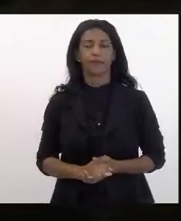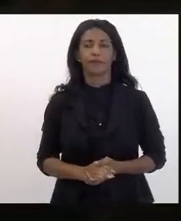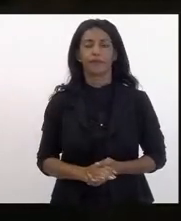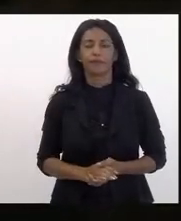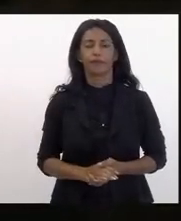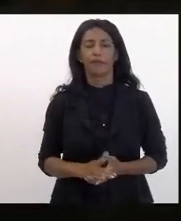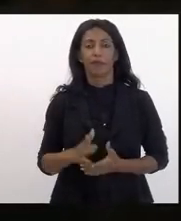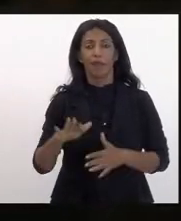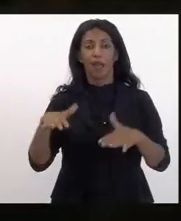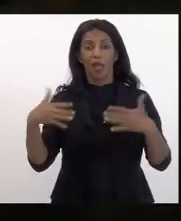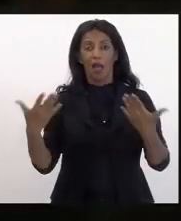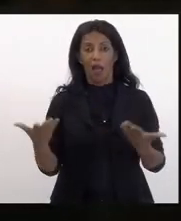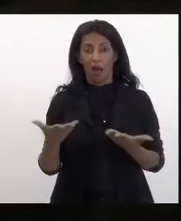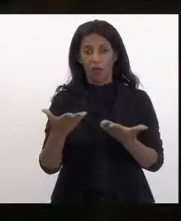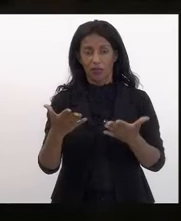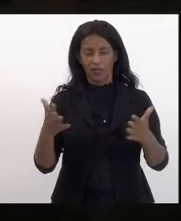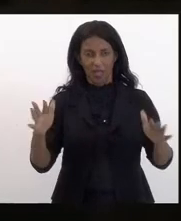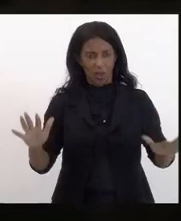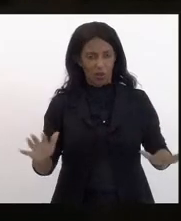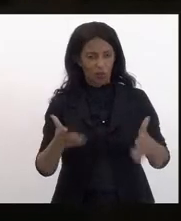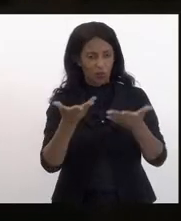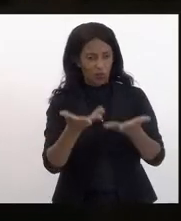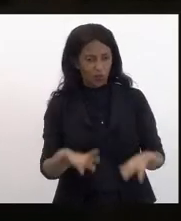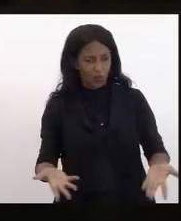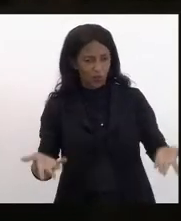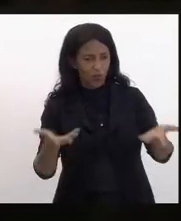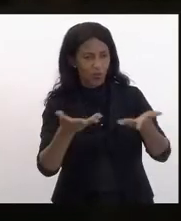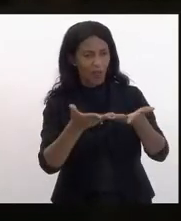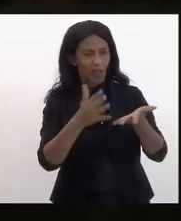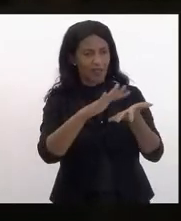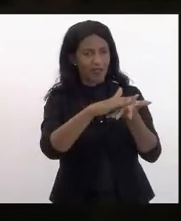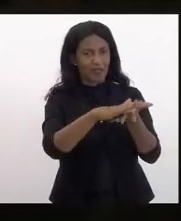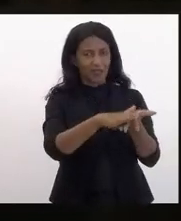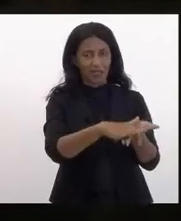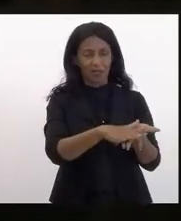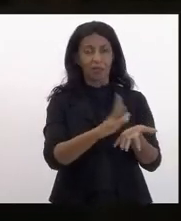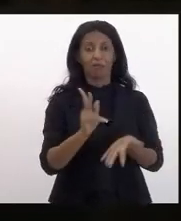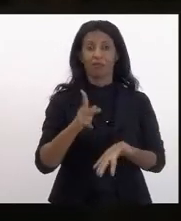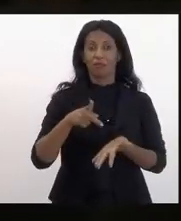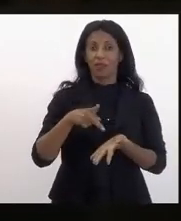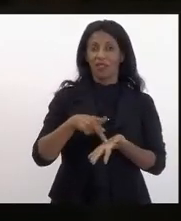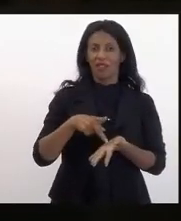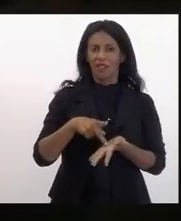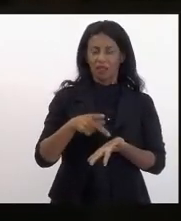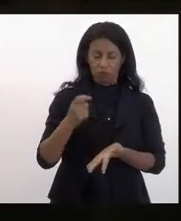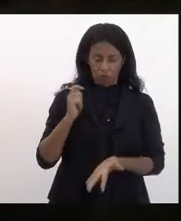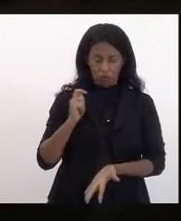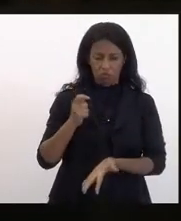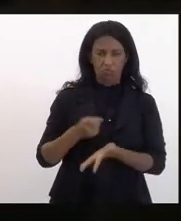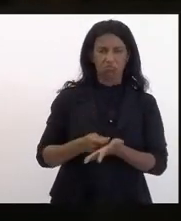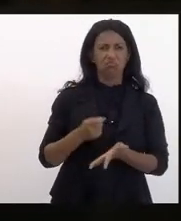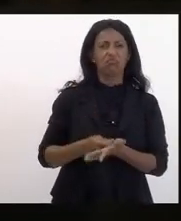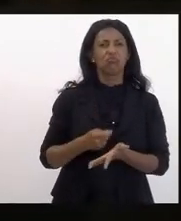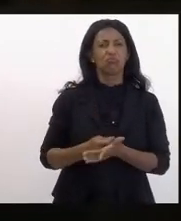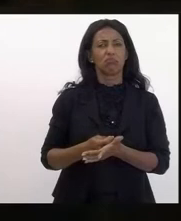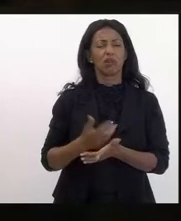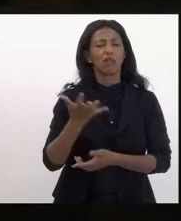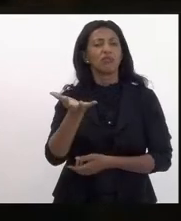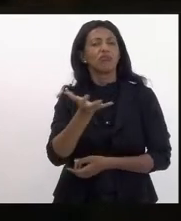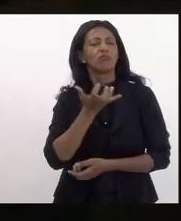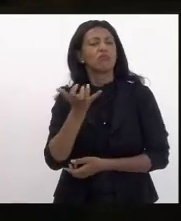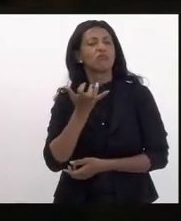ao homenagearmos o dia do samba, na verdade, a gente insiste, a gente está